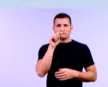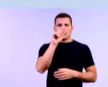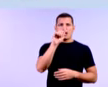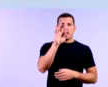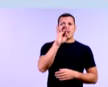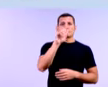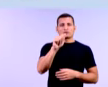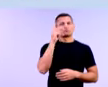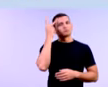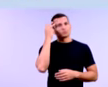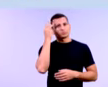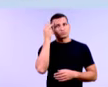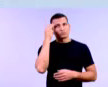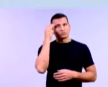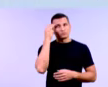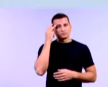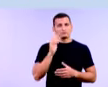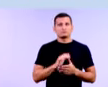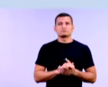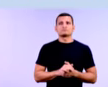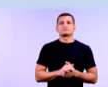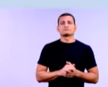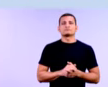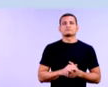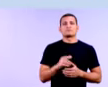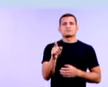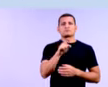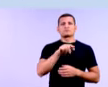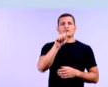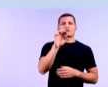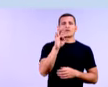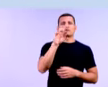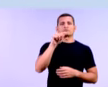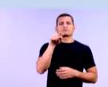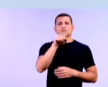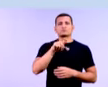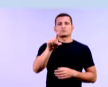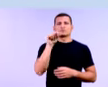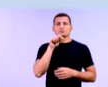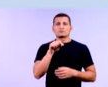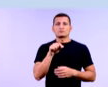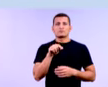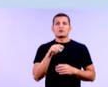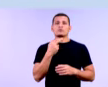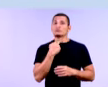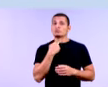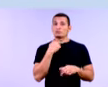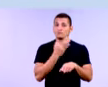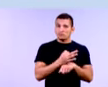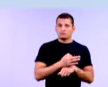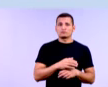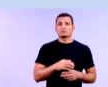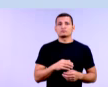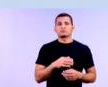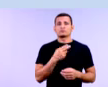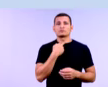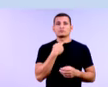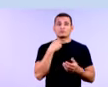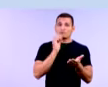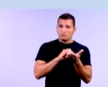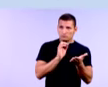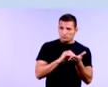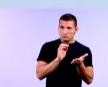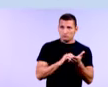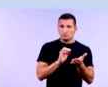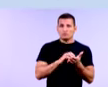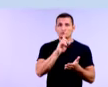moderna. Independentemente do modelo de ata que você adotar, estes elementos não poderão faltar. O dia, o mês, o ano e a hora, escritos